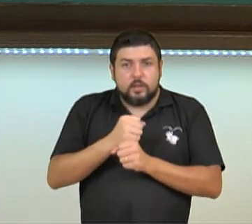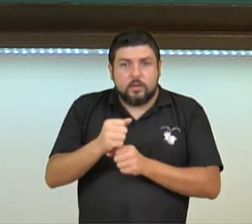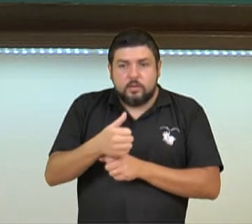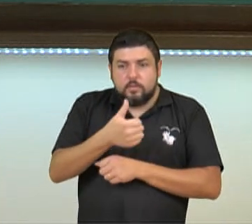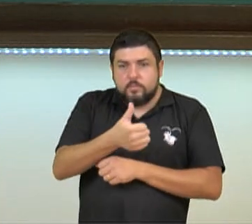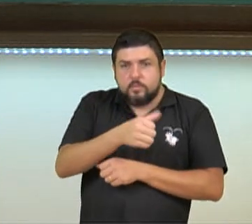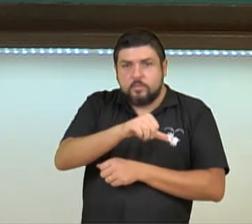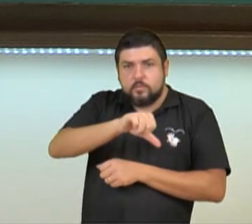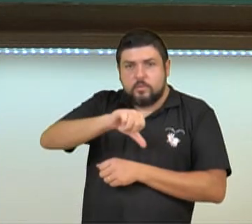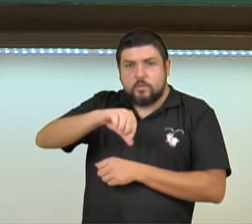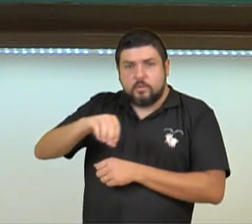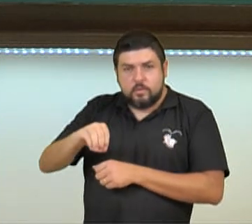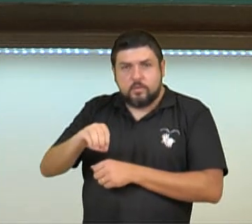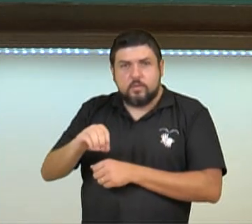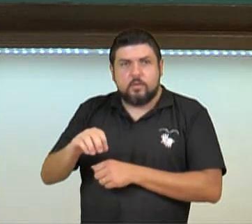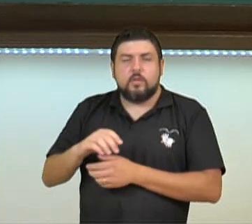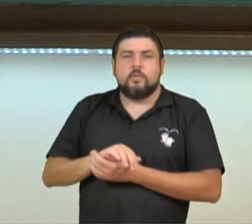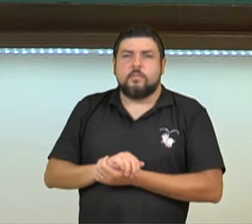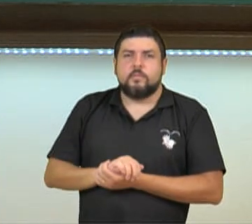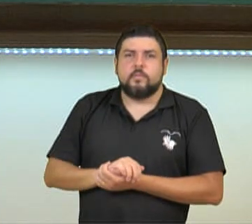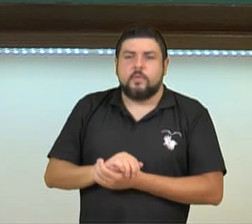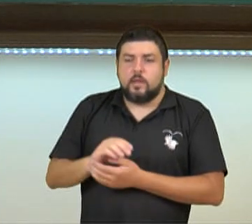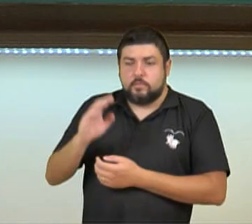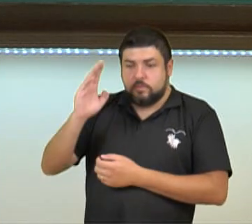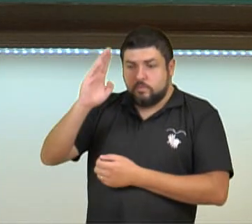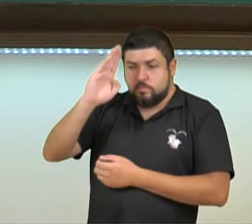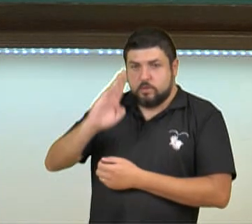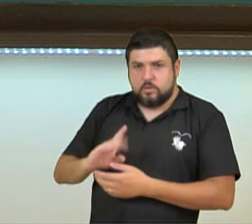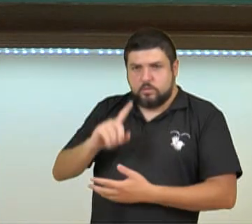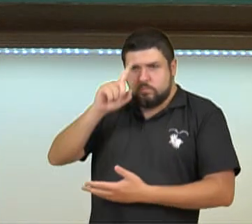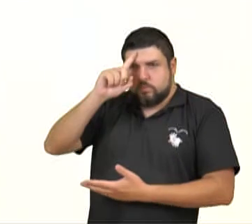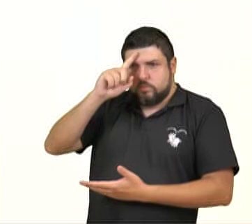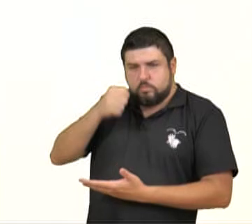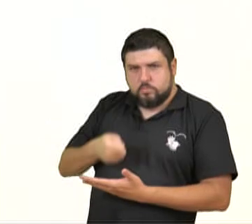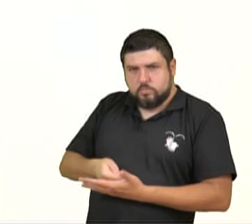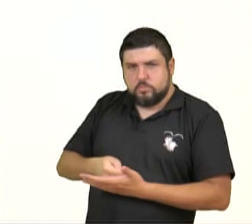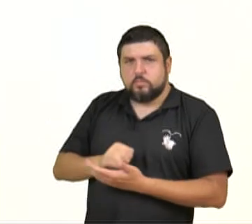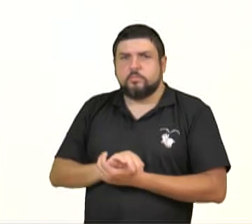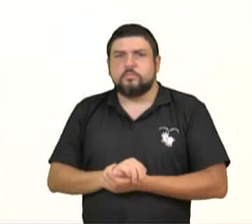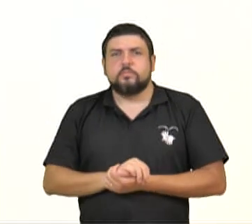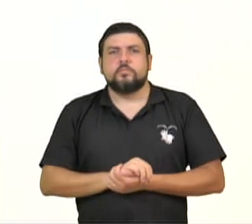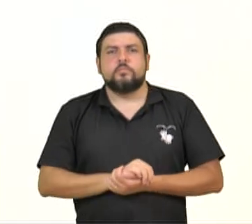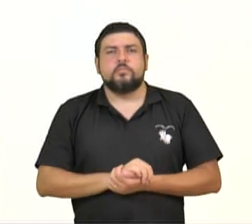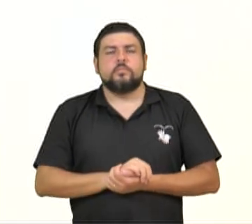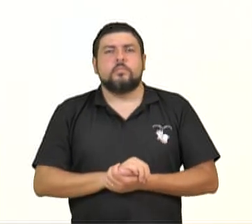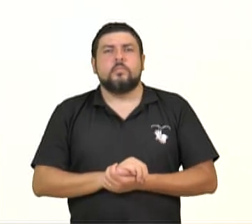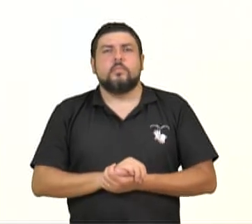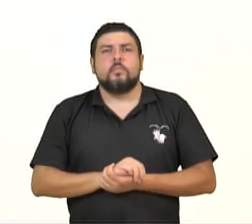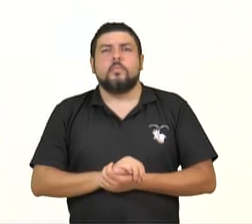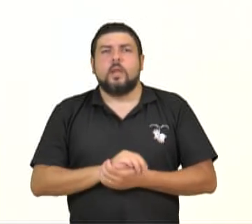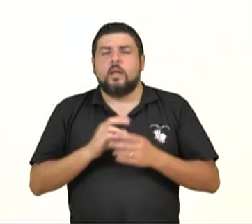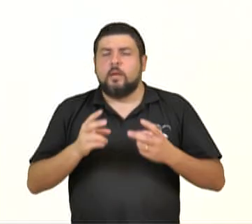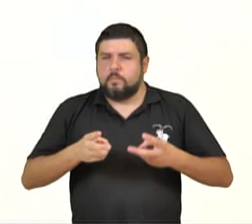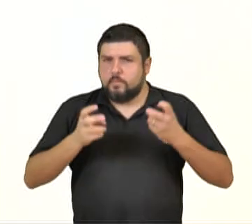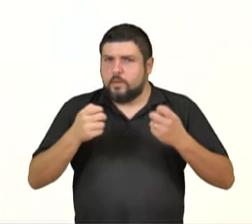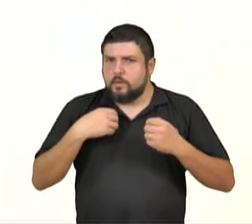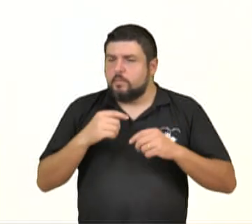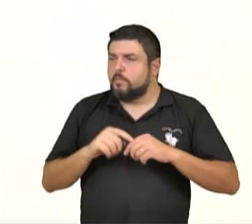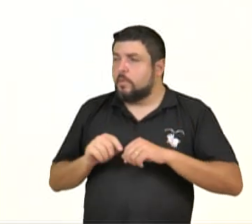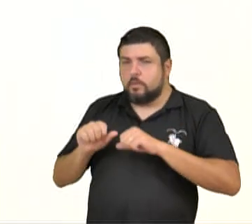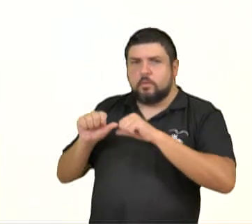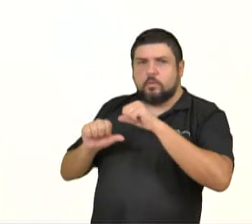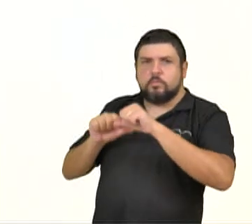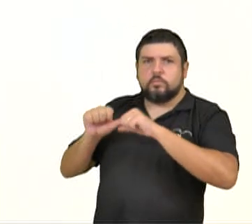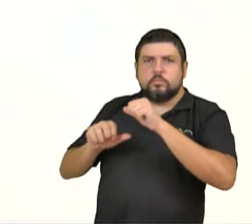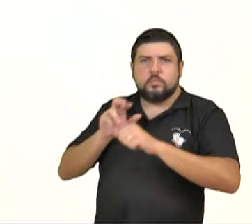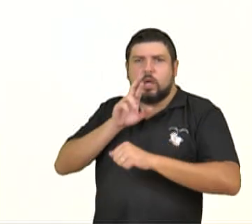terceiranistas, mas eu quero que vocês pensem a respeito. Então, alguns itens que podem ser destacados. Novamente, veja que eu modifiquei, a